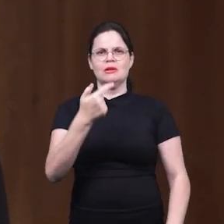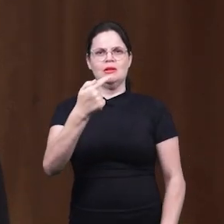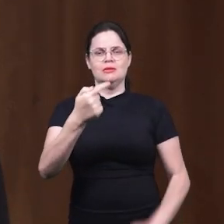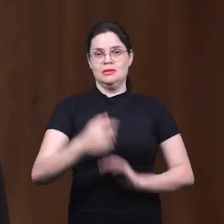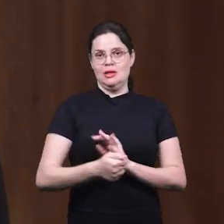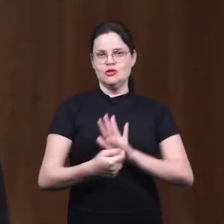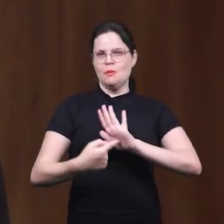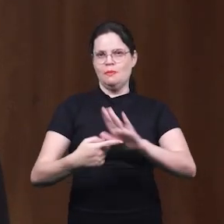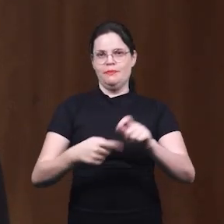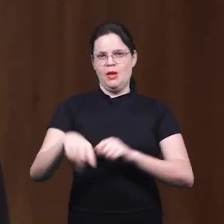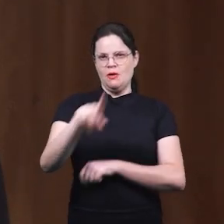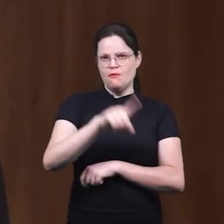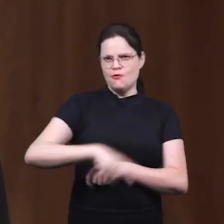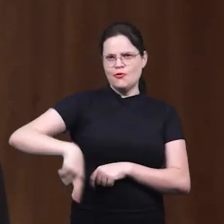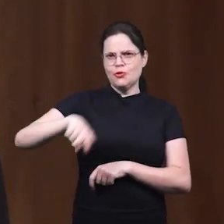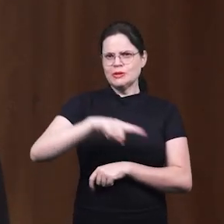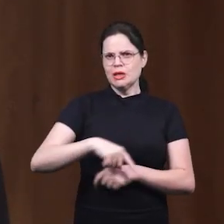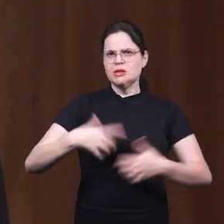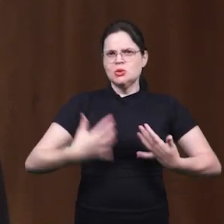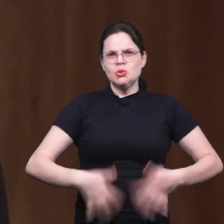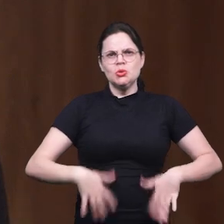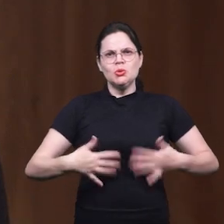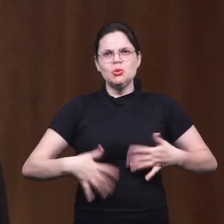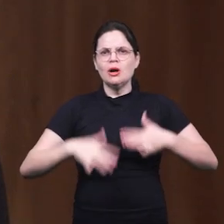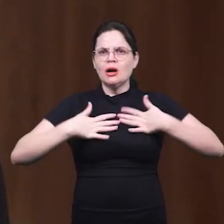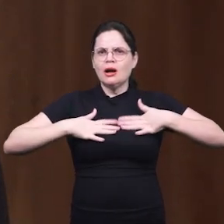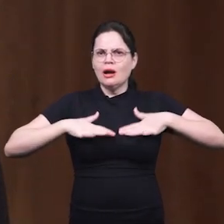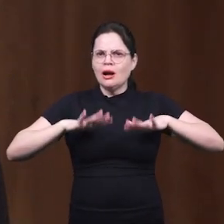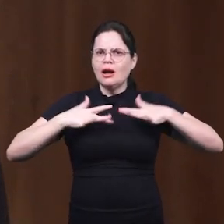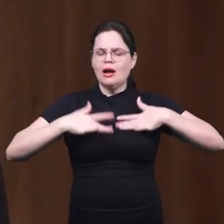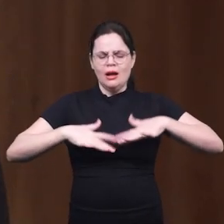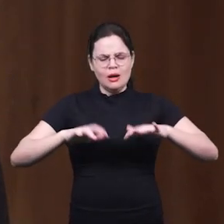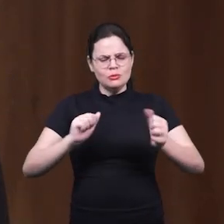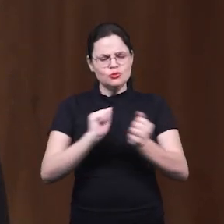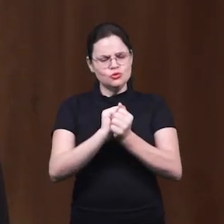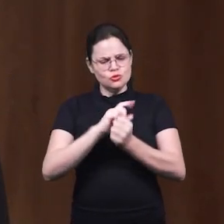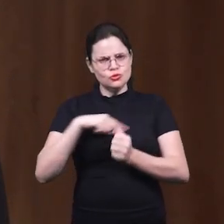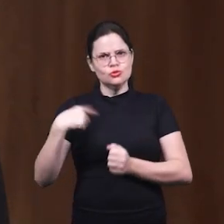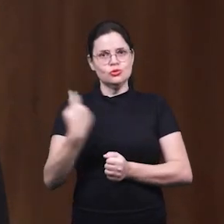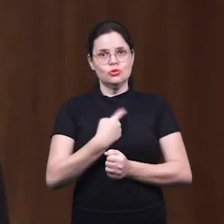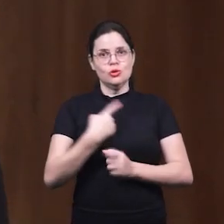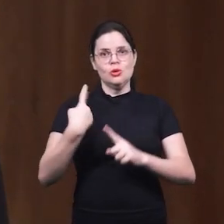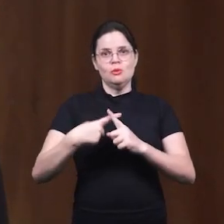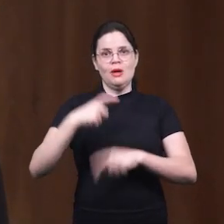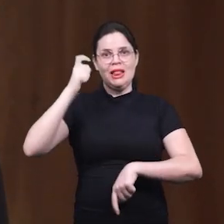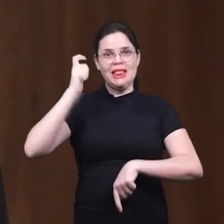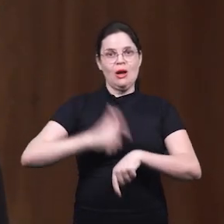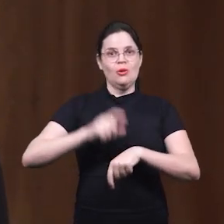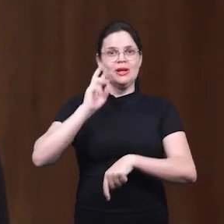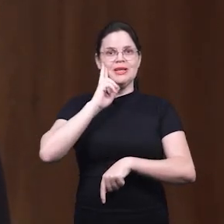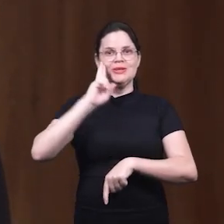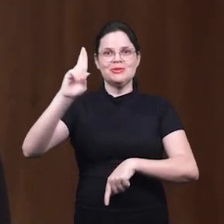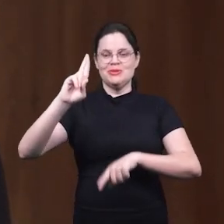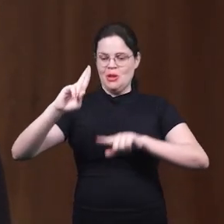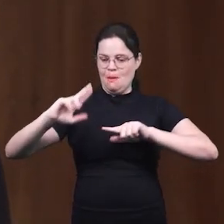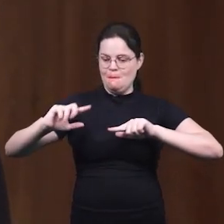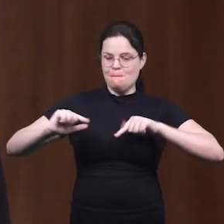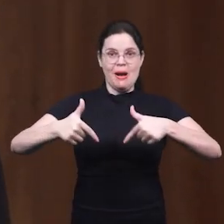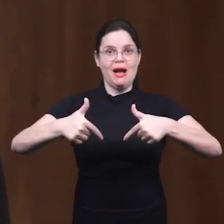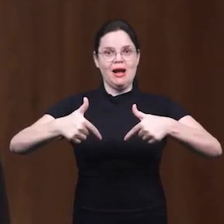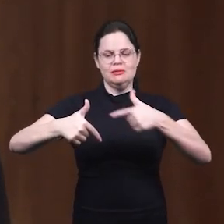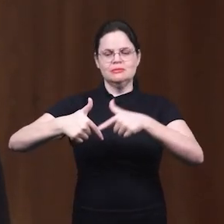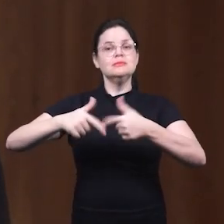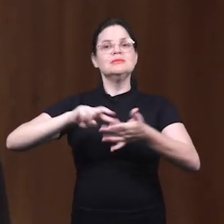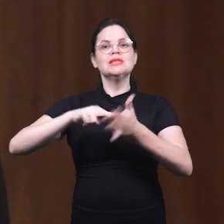E a vós que sois atribulados, descanso conosco, quando se manifestar o Senhor, aqui é